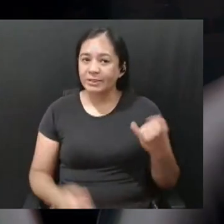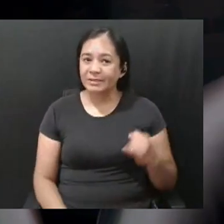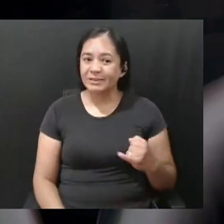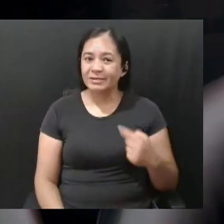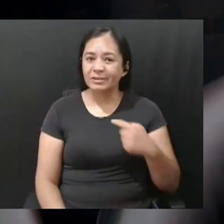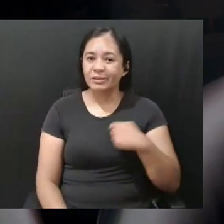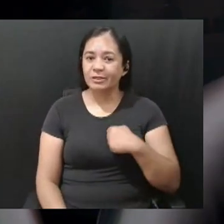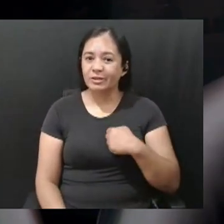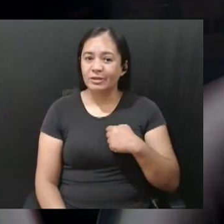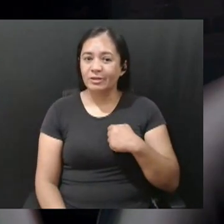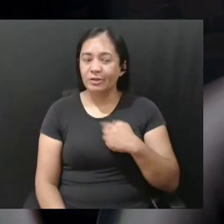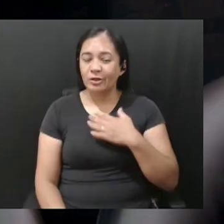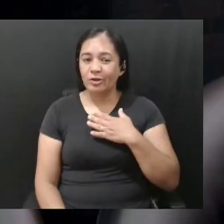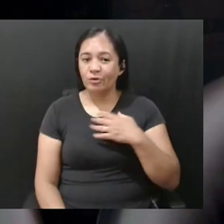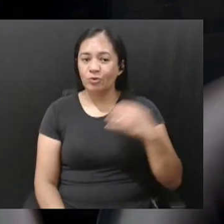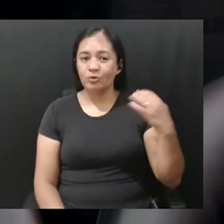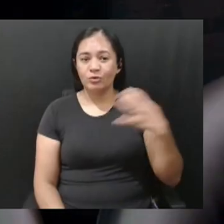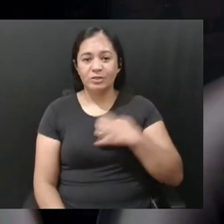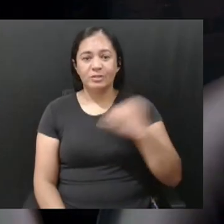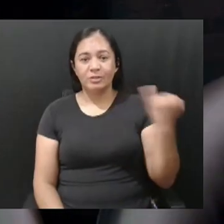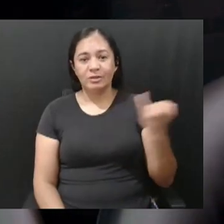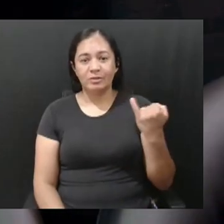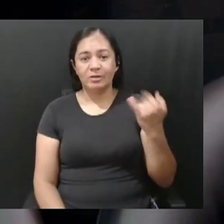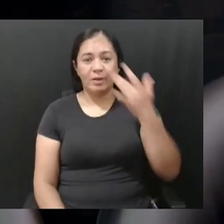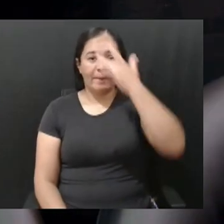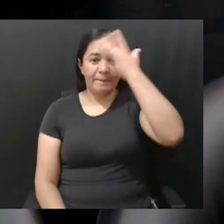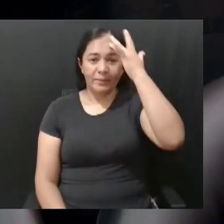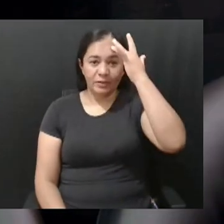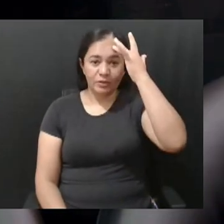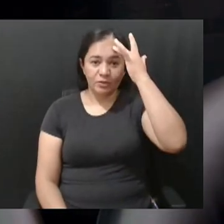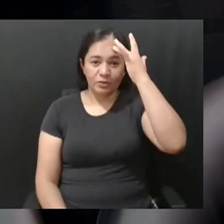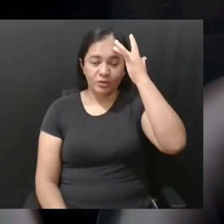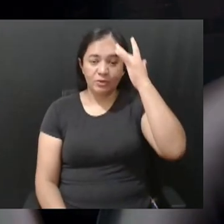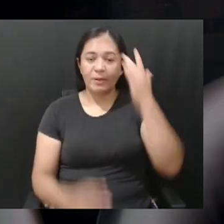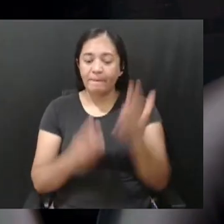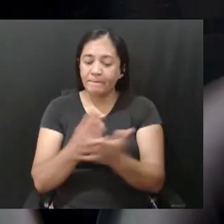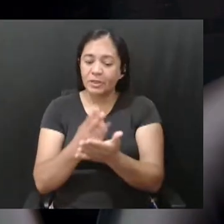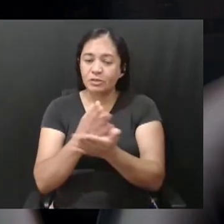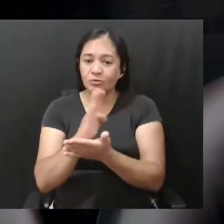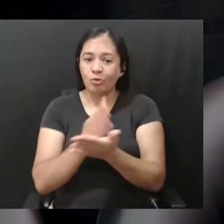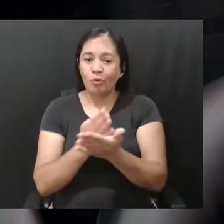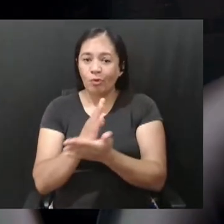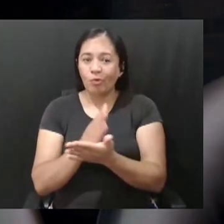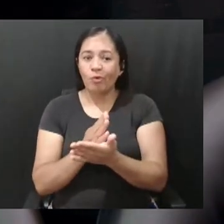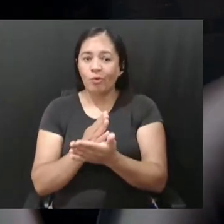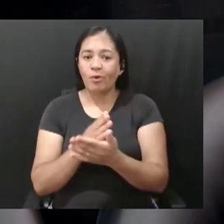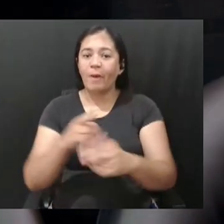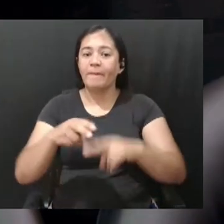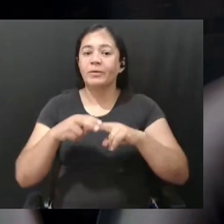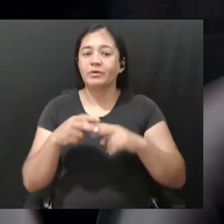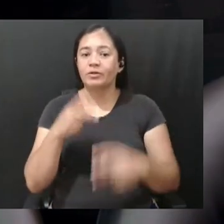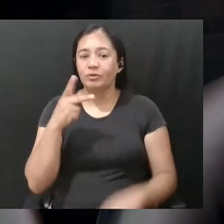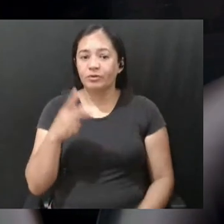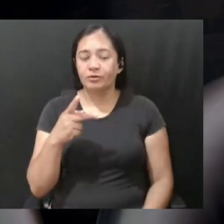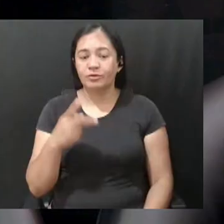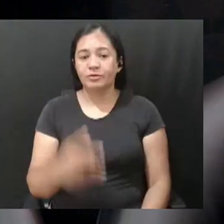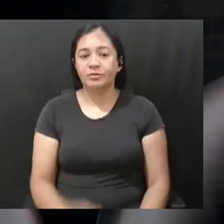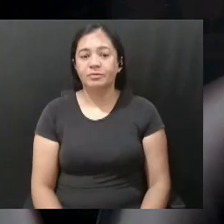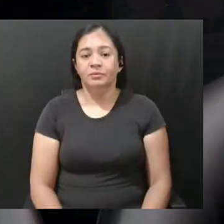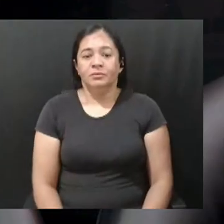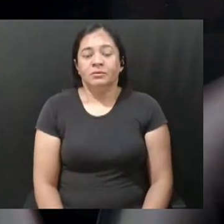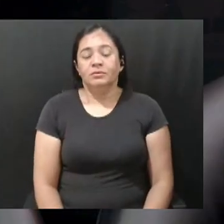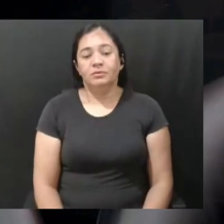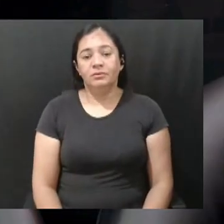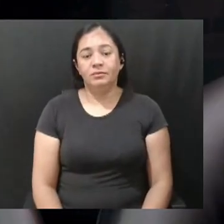com pessoas que eu considero apesar do desconforto, Uhum. né, por isso que eu falei na questão, inicial do Sim. desconforto, né, imagina aqui,